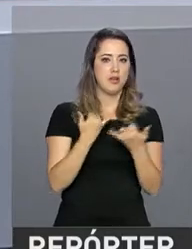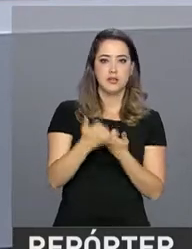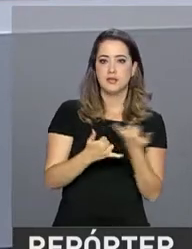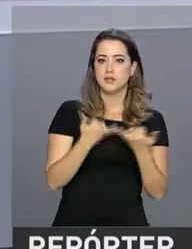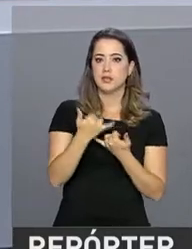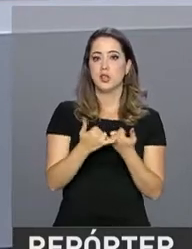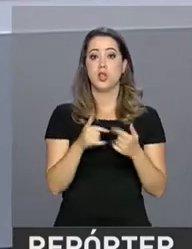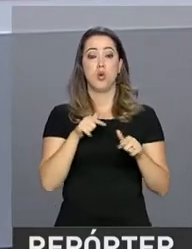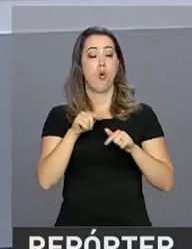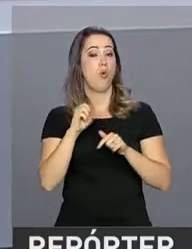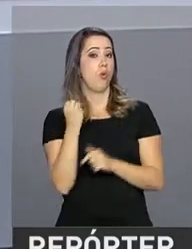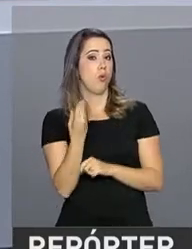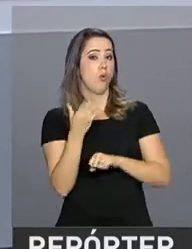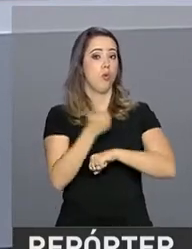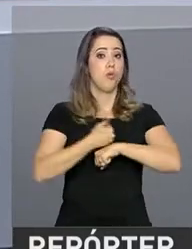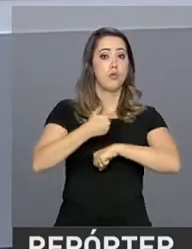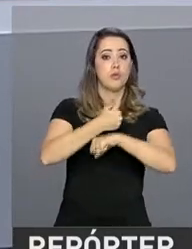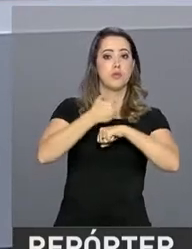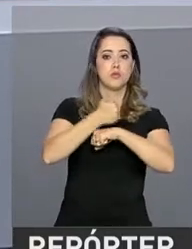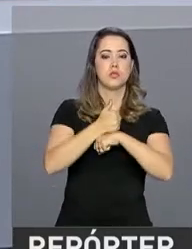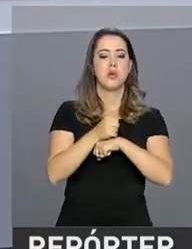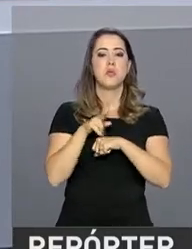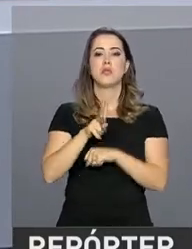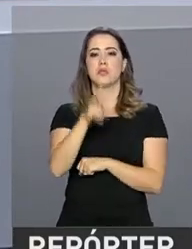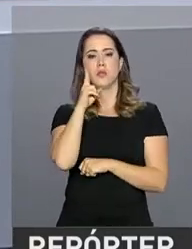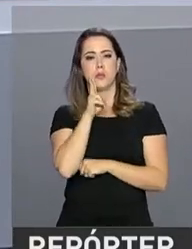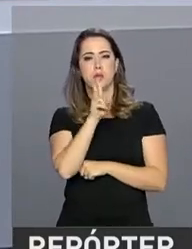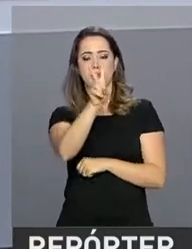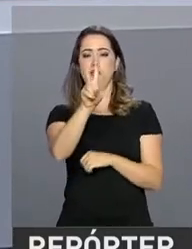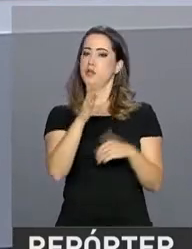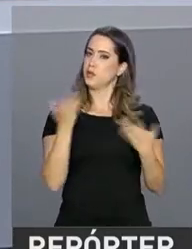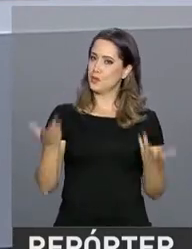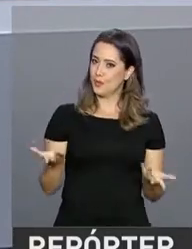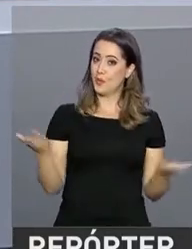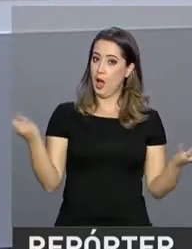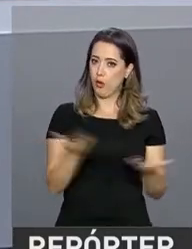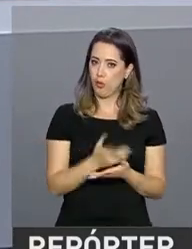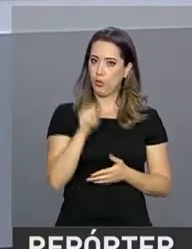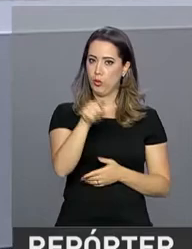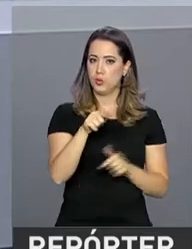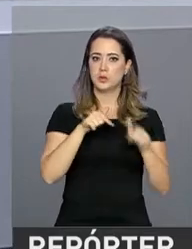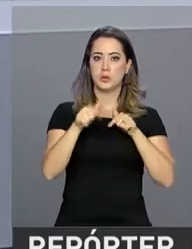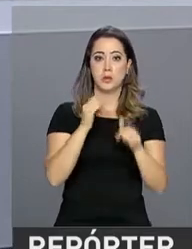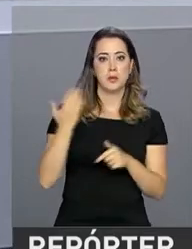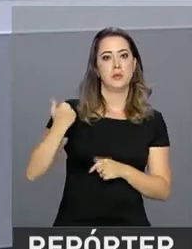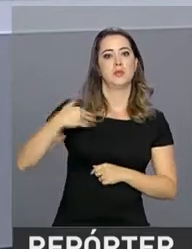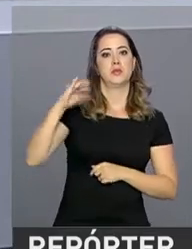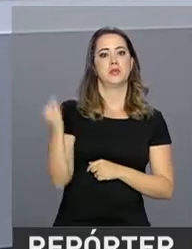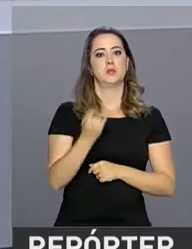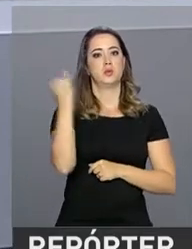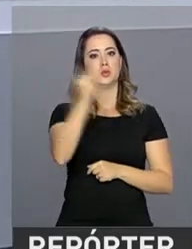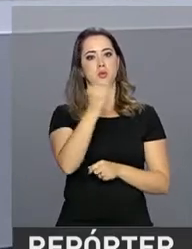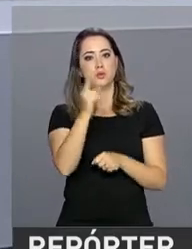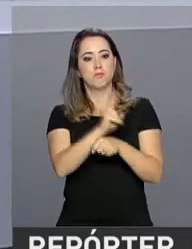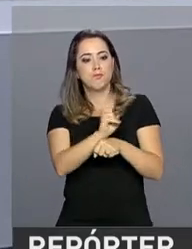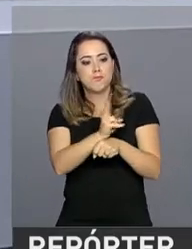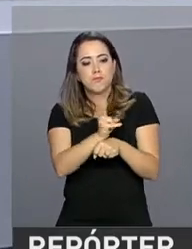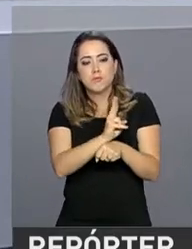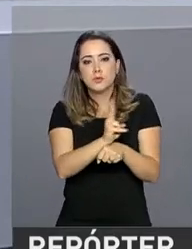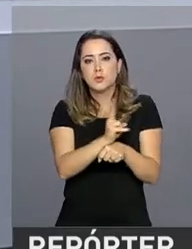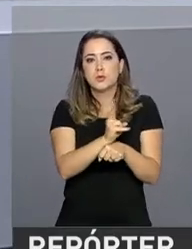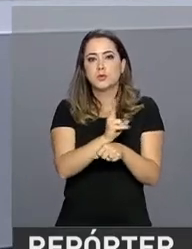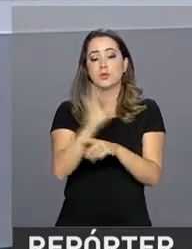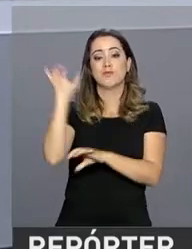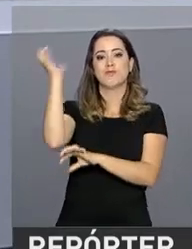fazem imagens aéreas já são vistos com freqüência por aí e agora eles vão ter uma missão ainda mais importante monitorar as